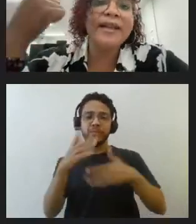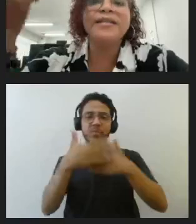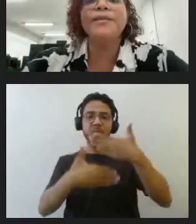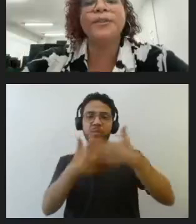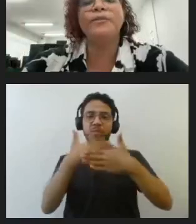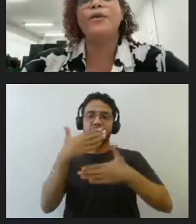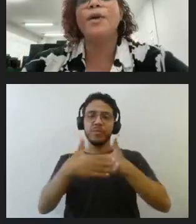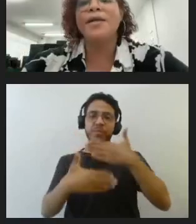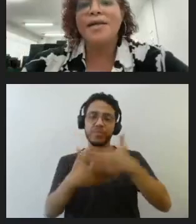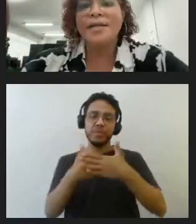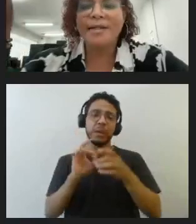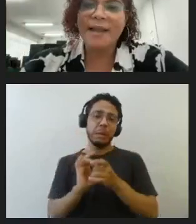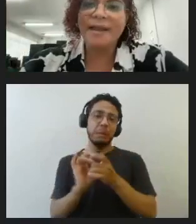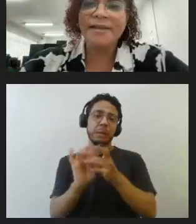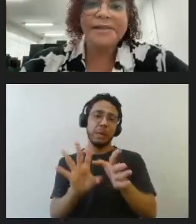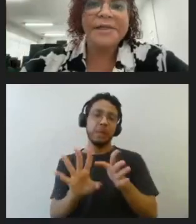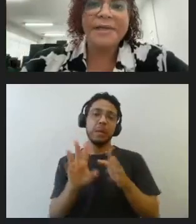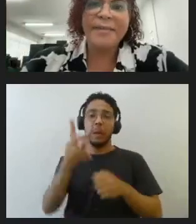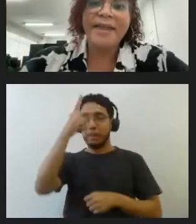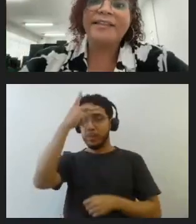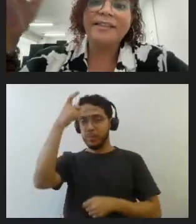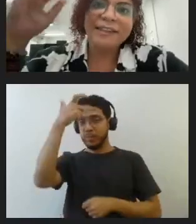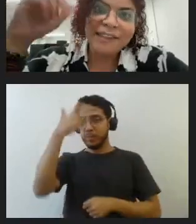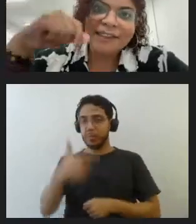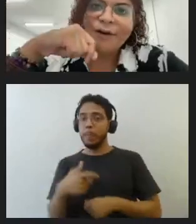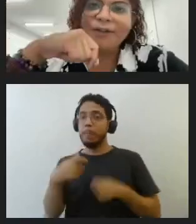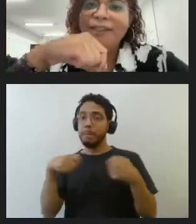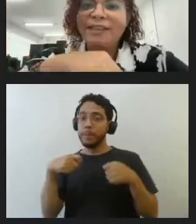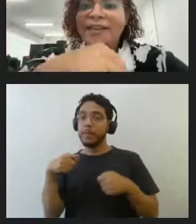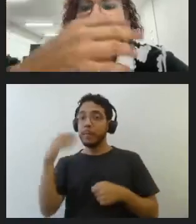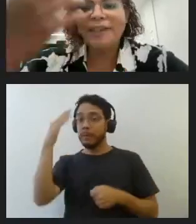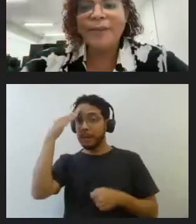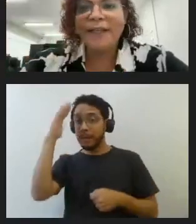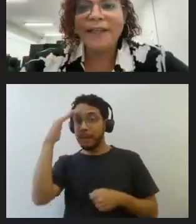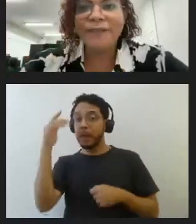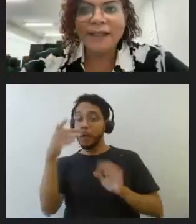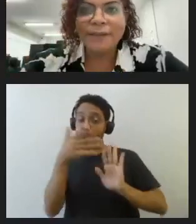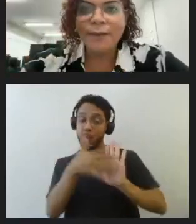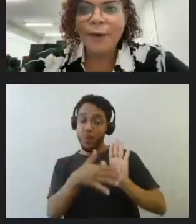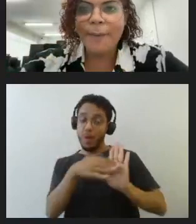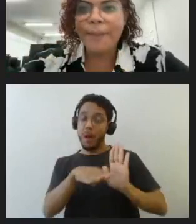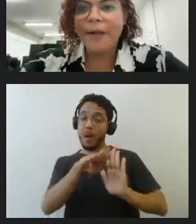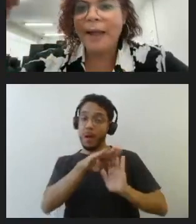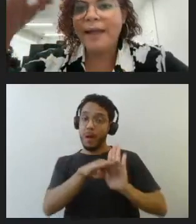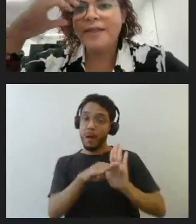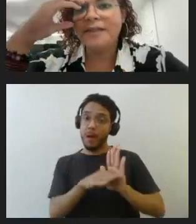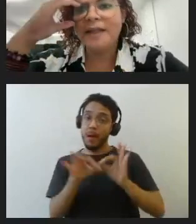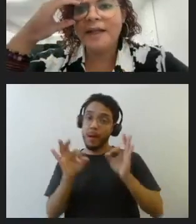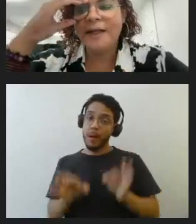livre, desde que a pessoa tenha em mente e roteirizado o que pretende fazer